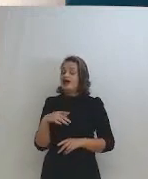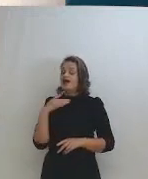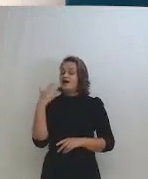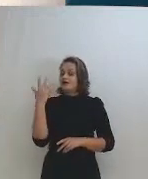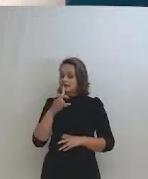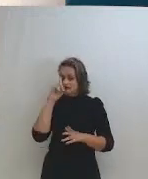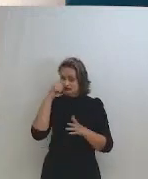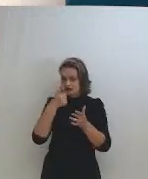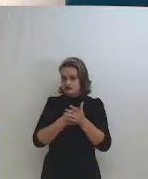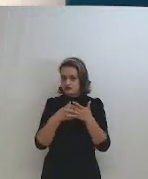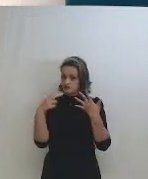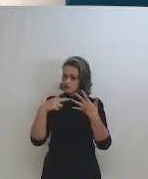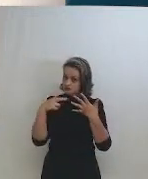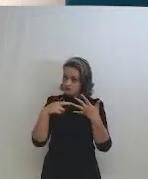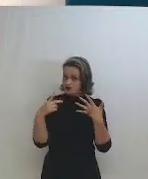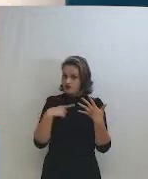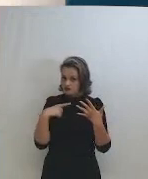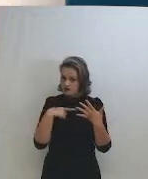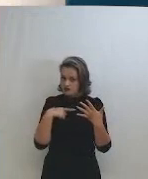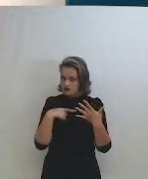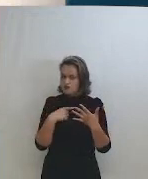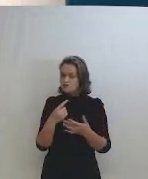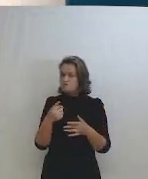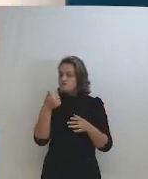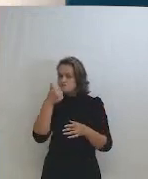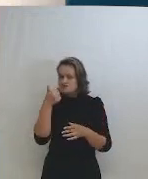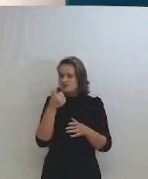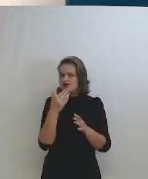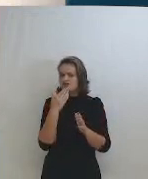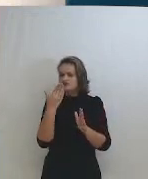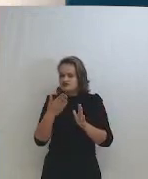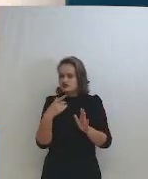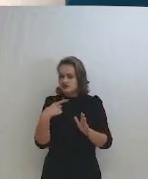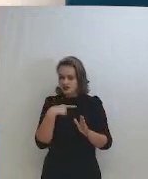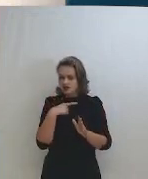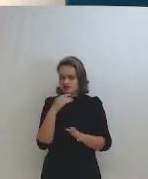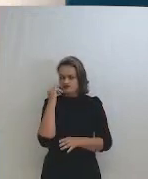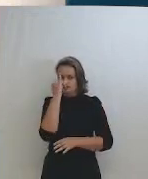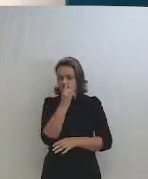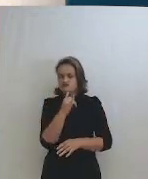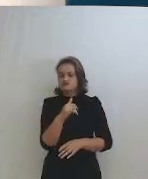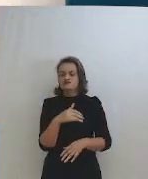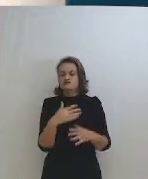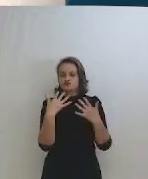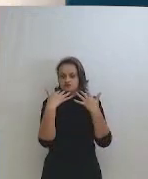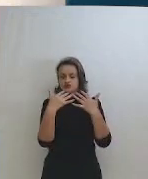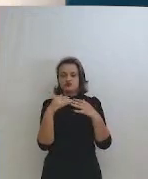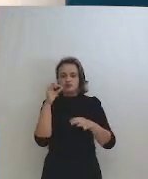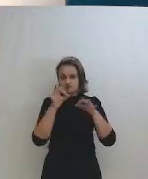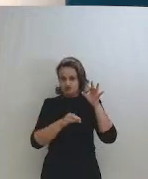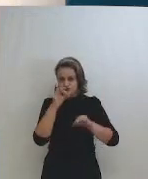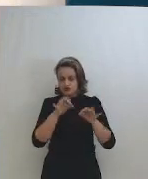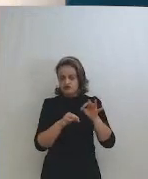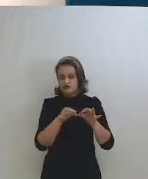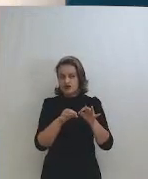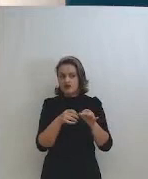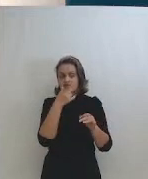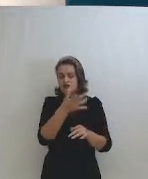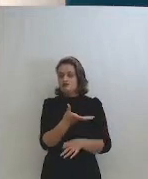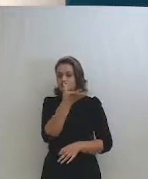seja, no primeiro pedido feito ao juízo singular, este, para denegar o pedido de relaxamento de